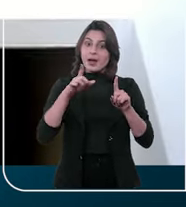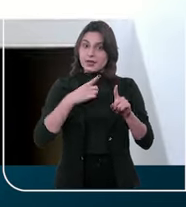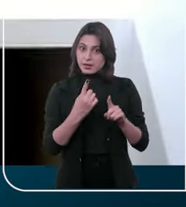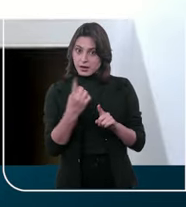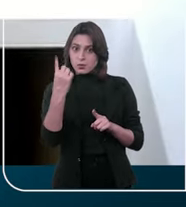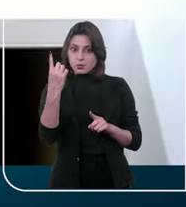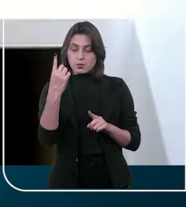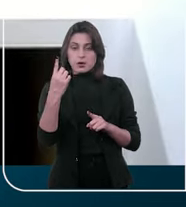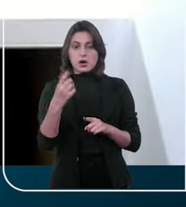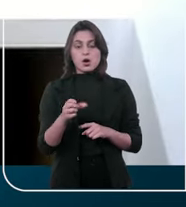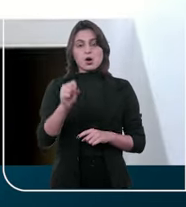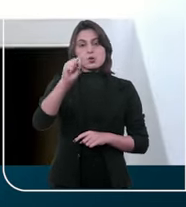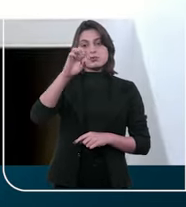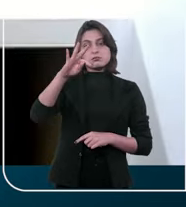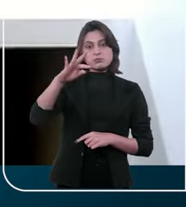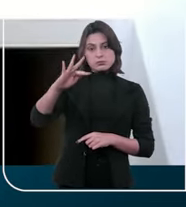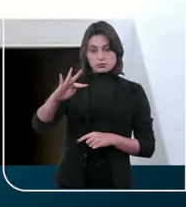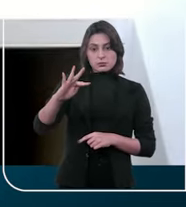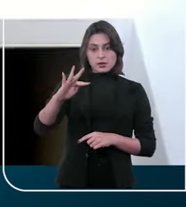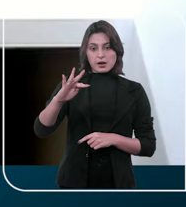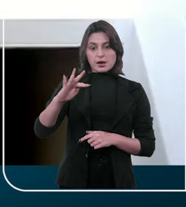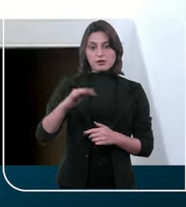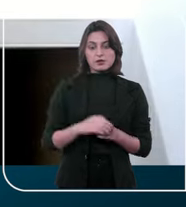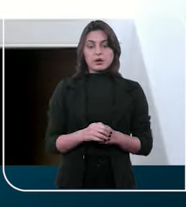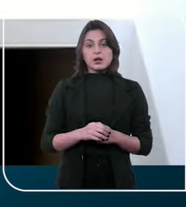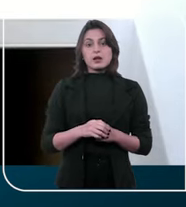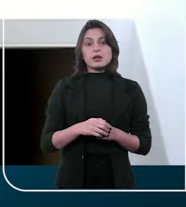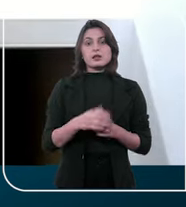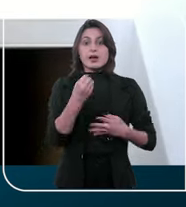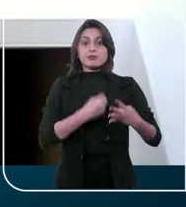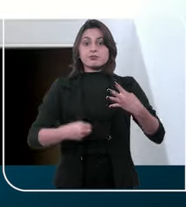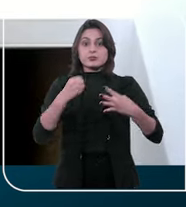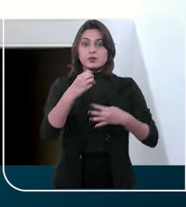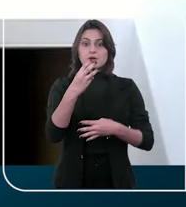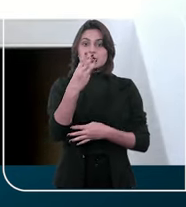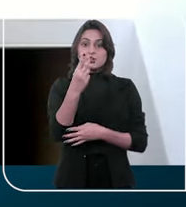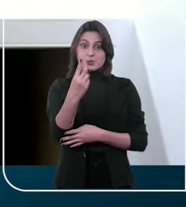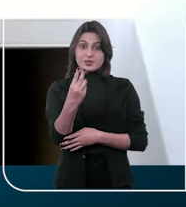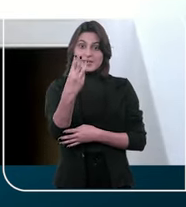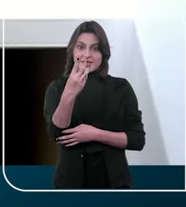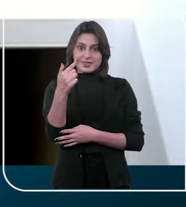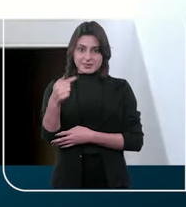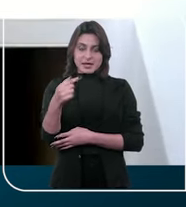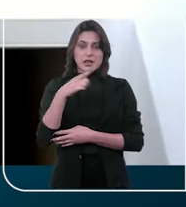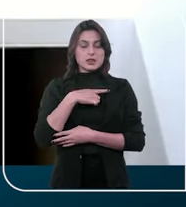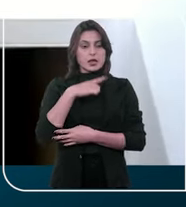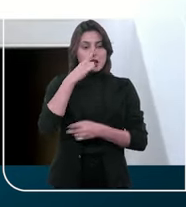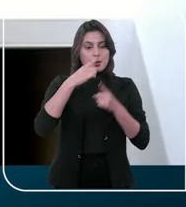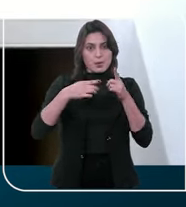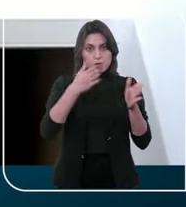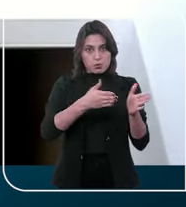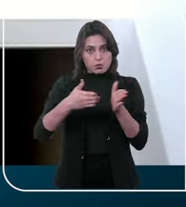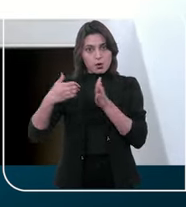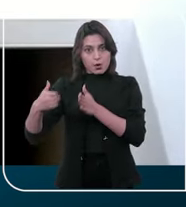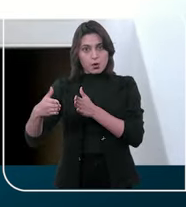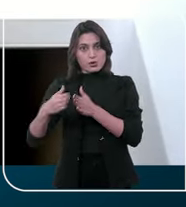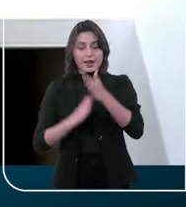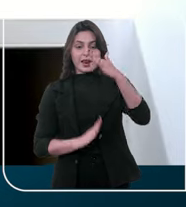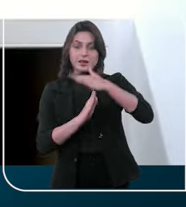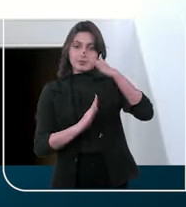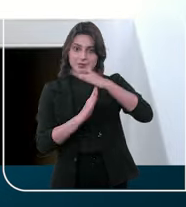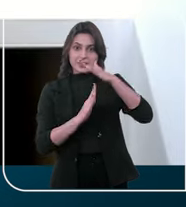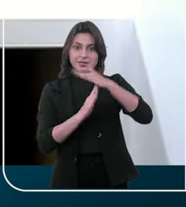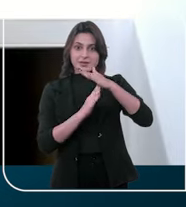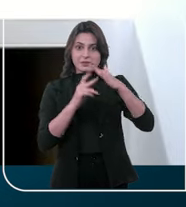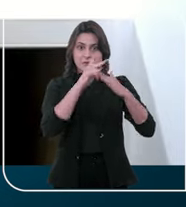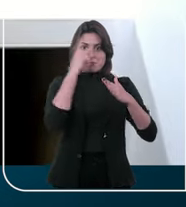Ação Penal 937, estabeleceu uma questão de ordem limitando o foro por prerrogativa de função para aquelas hipóteses em que haja